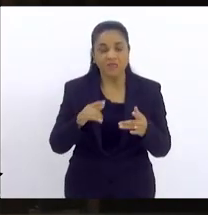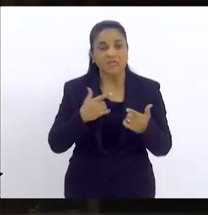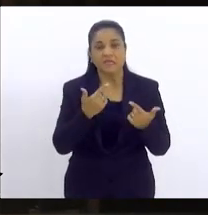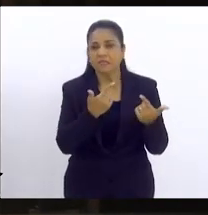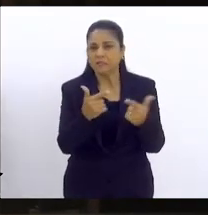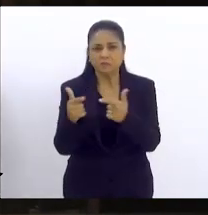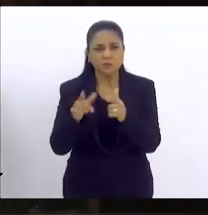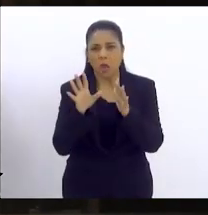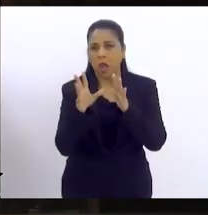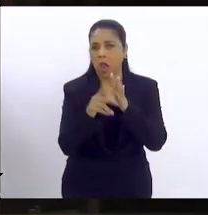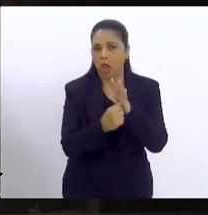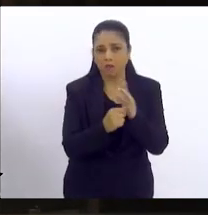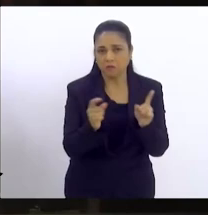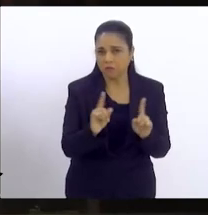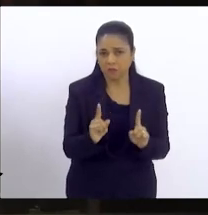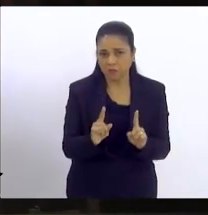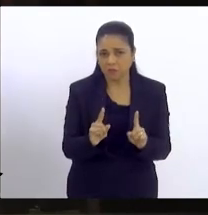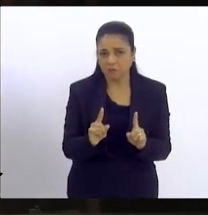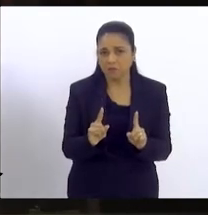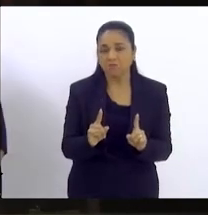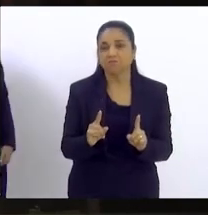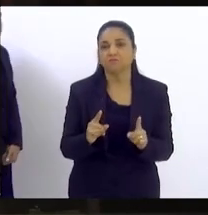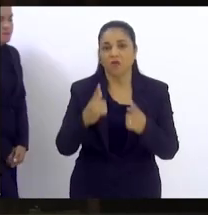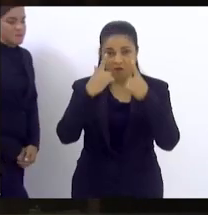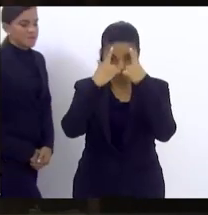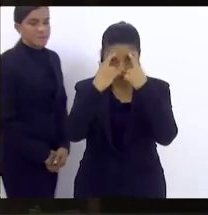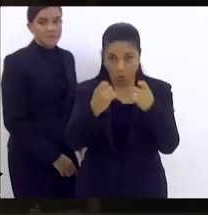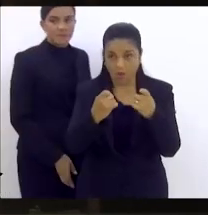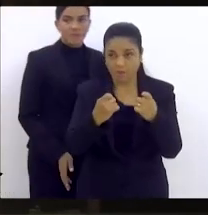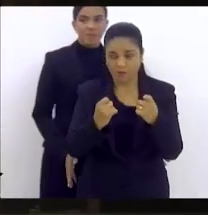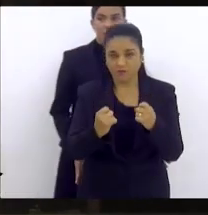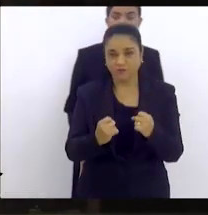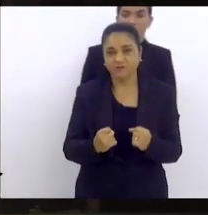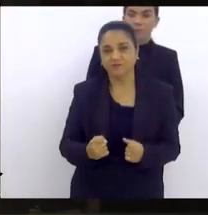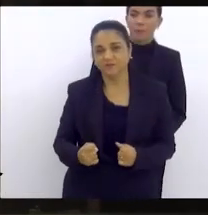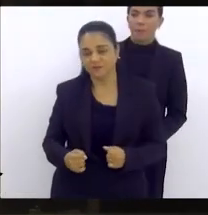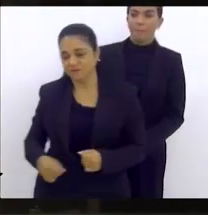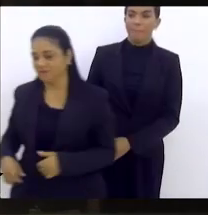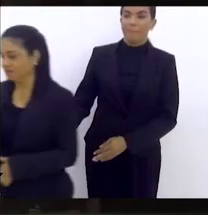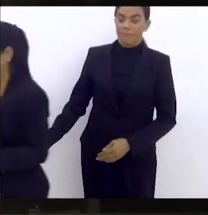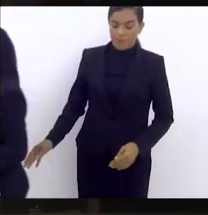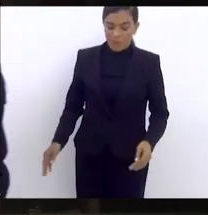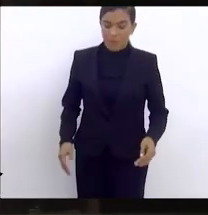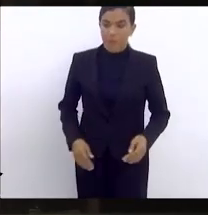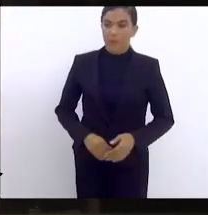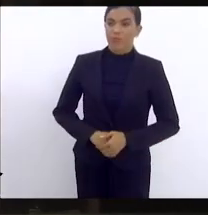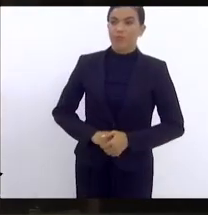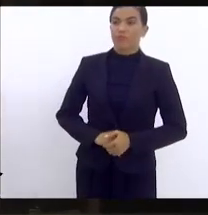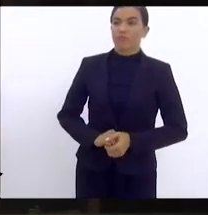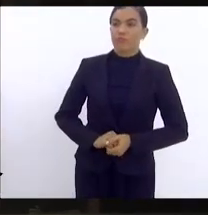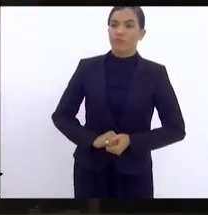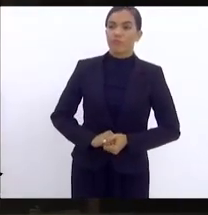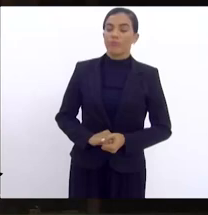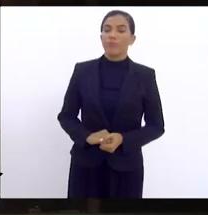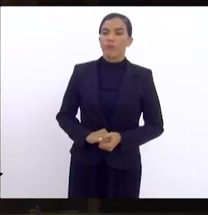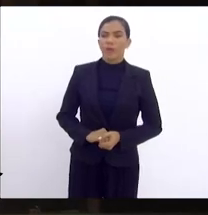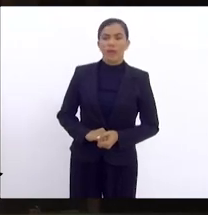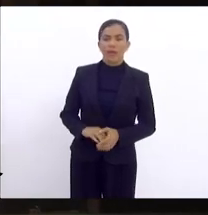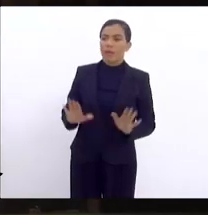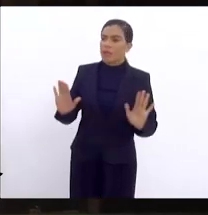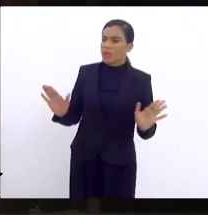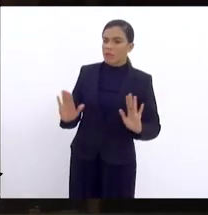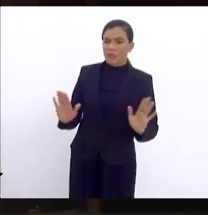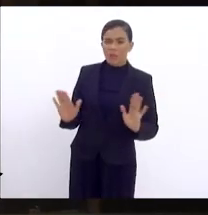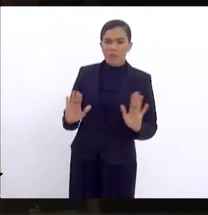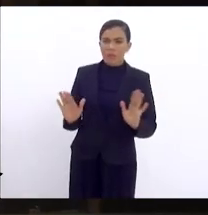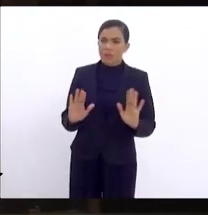as letalidades violentas foram causadas por diversos outros motivos e não vamos ser